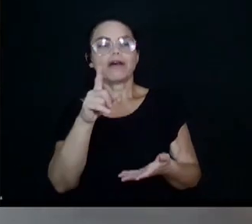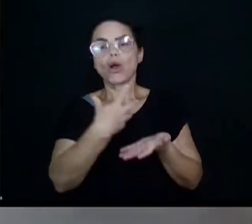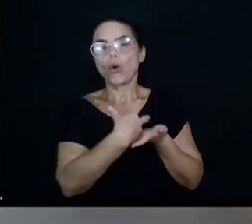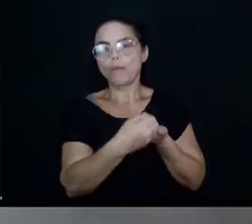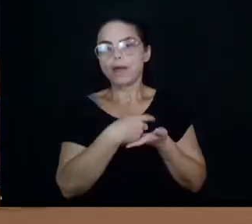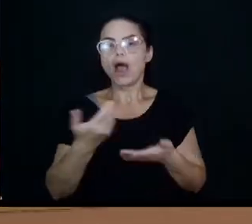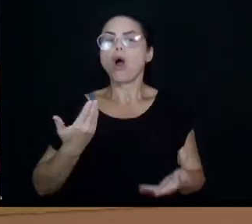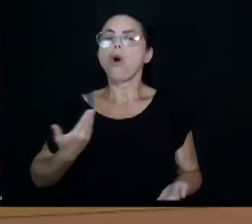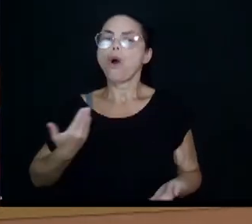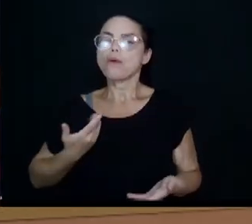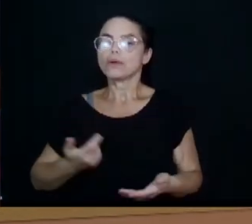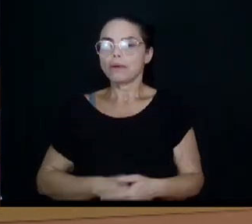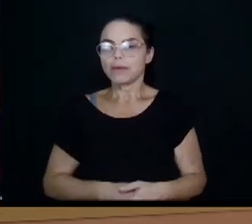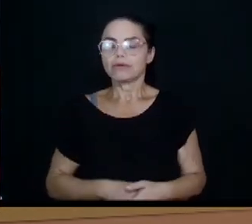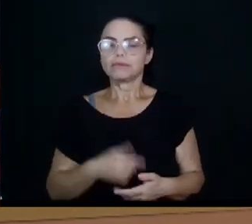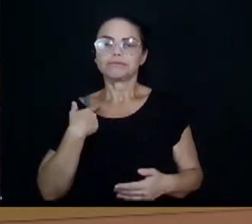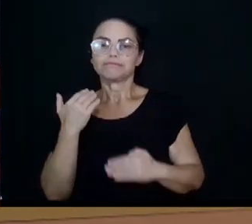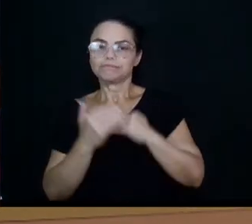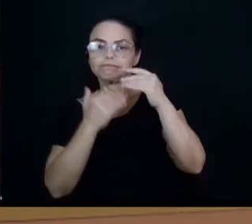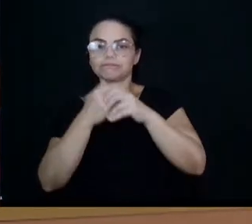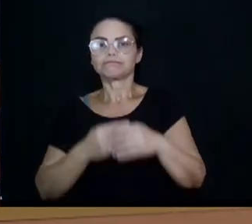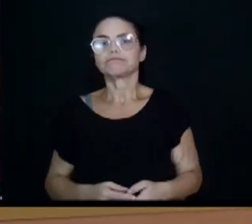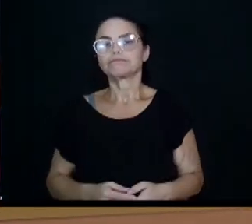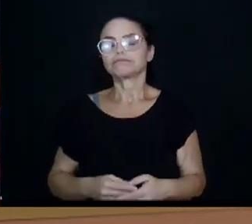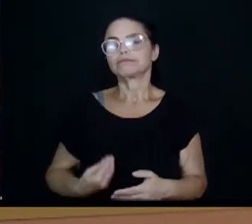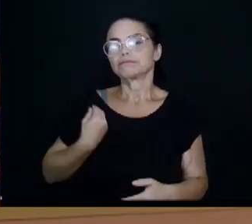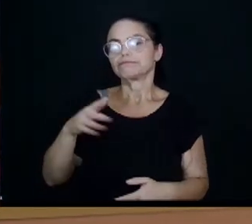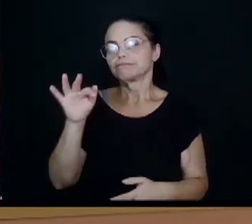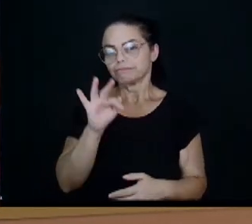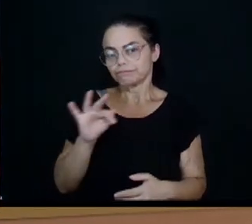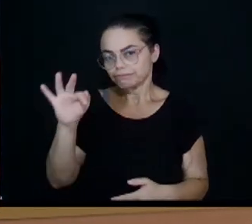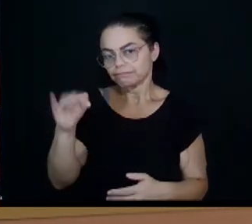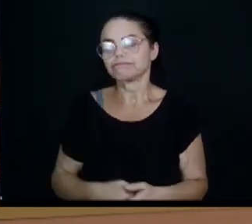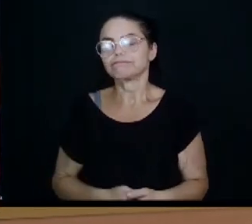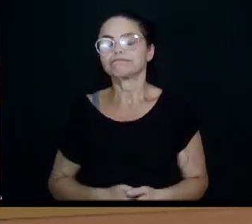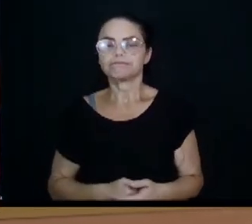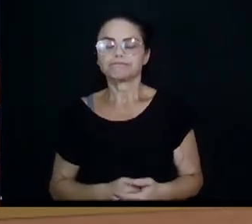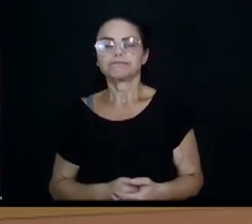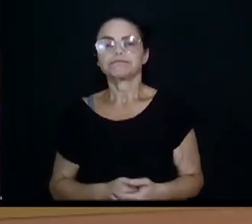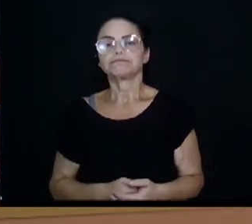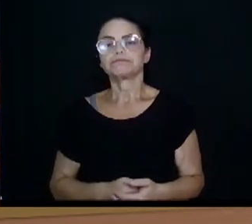o desenvolvimento dele na vida acadêmica na faculdade. Você falou de